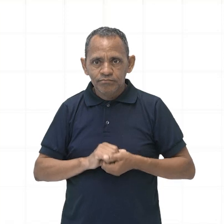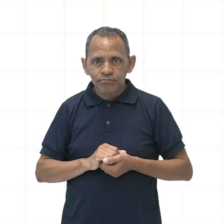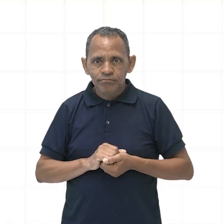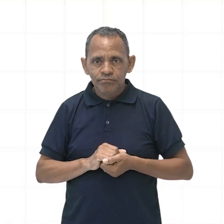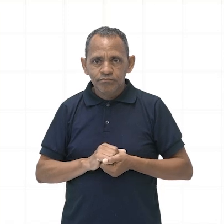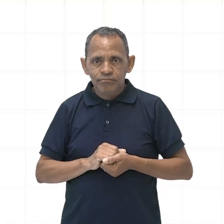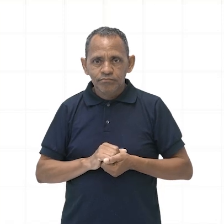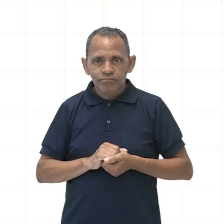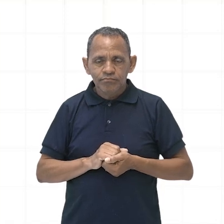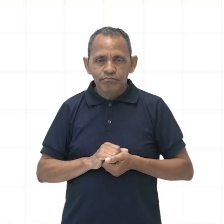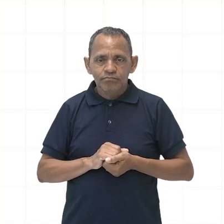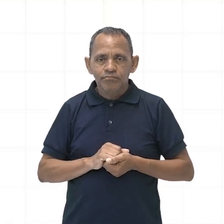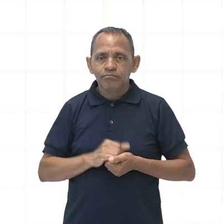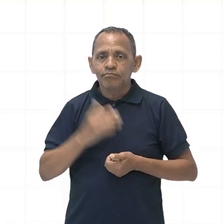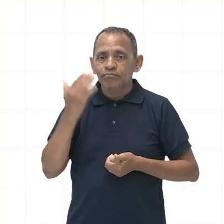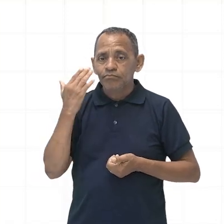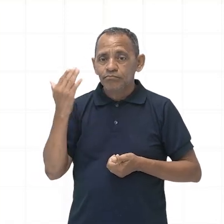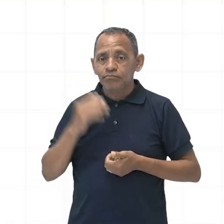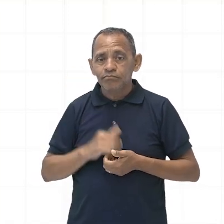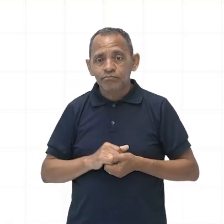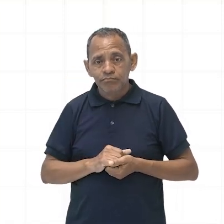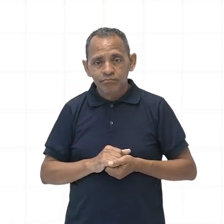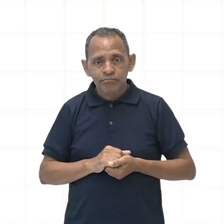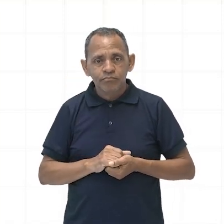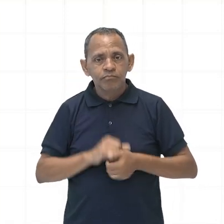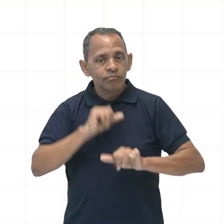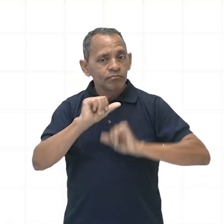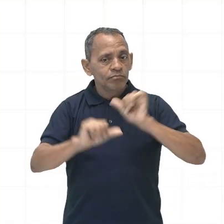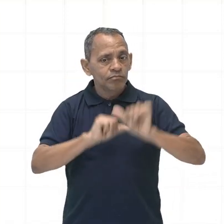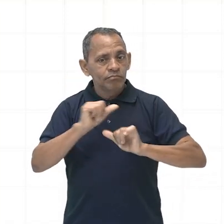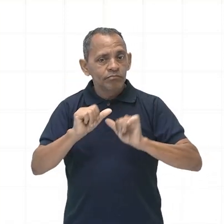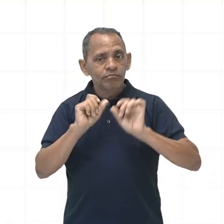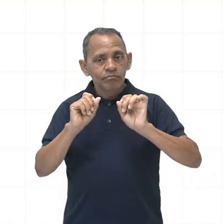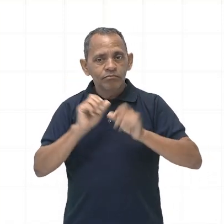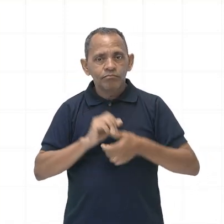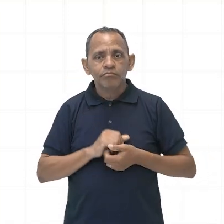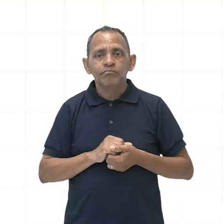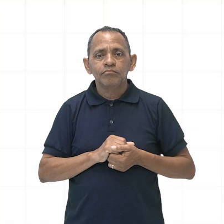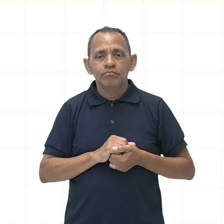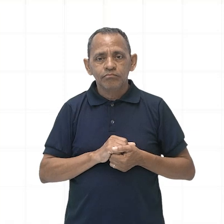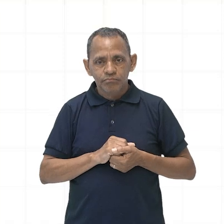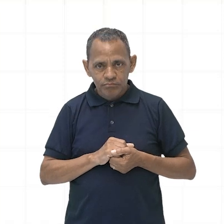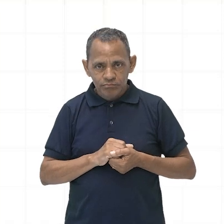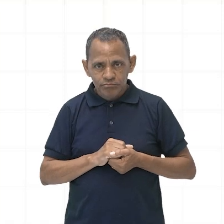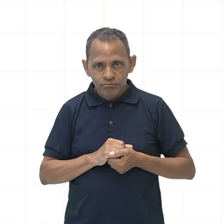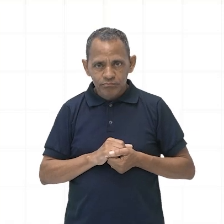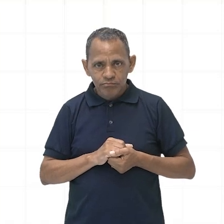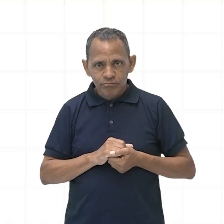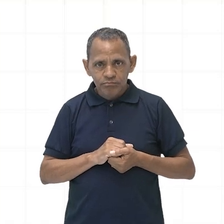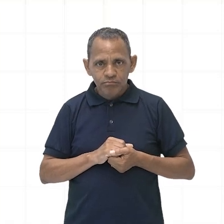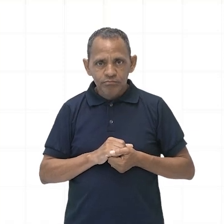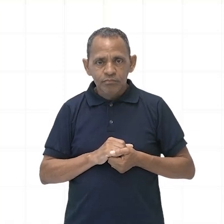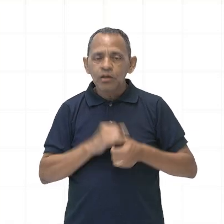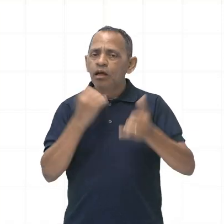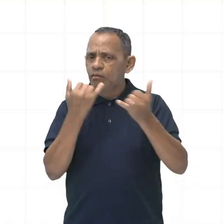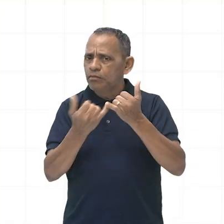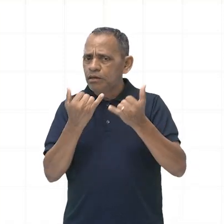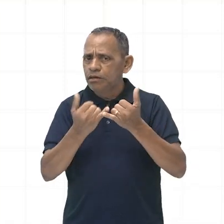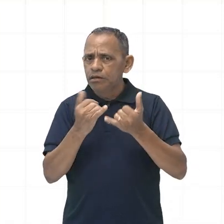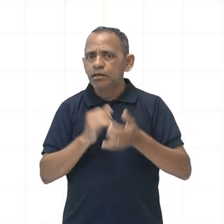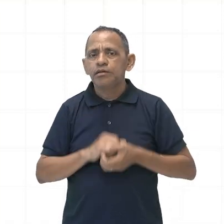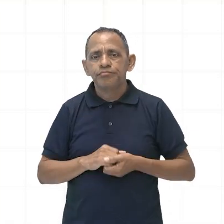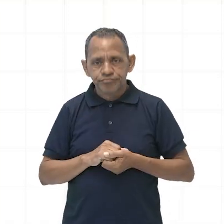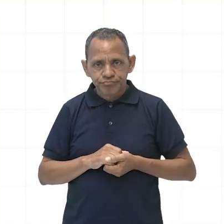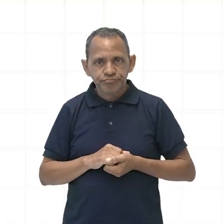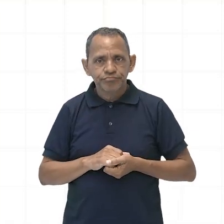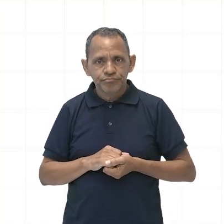de um quociente, o que que vai falar? Transformamos em um quociente de potências. Então, é semelhante à propriedade